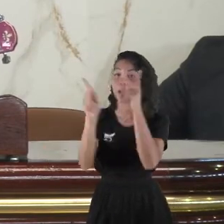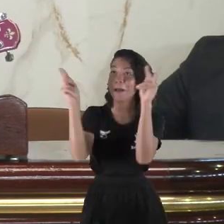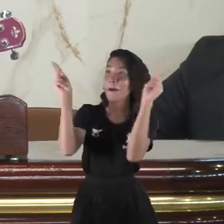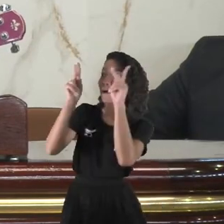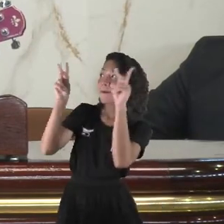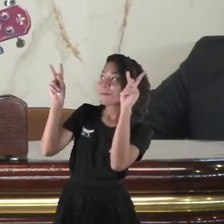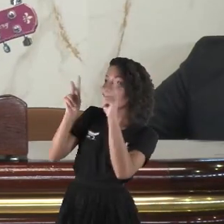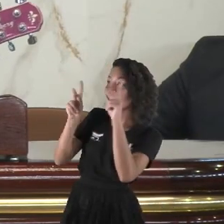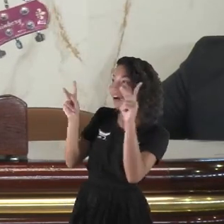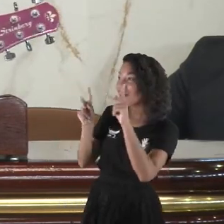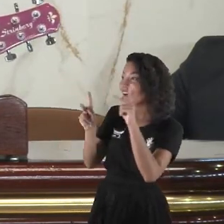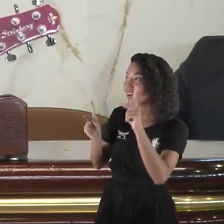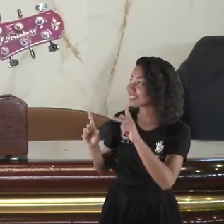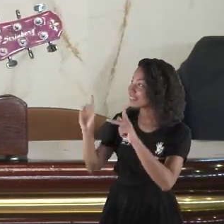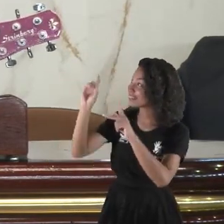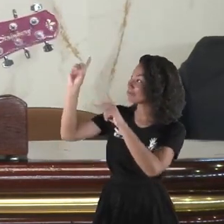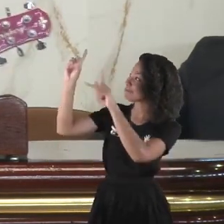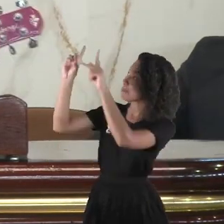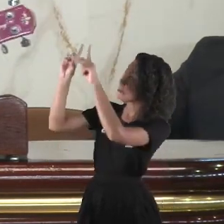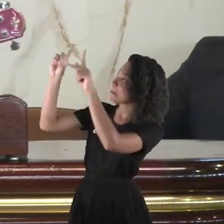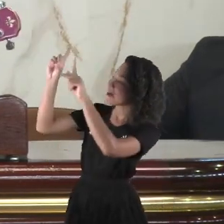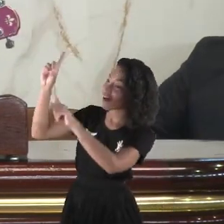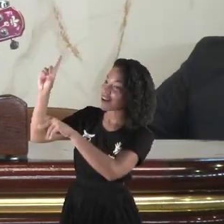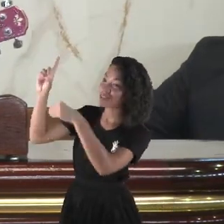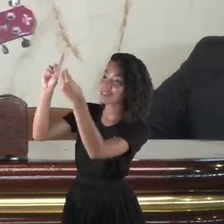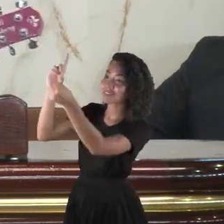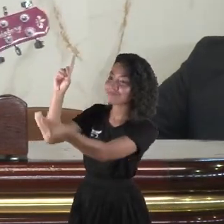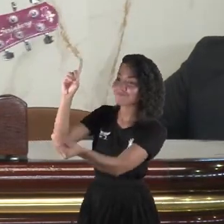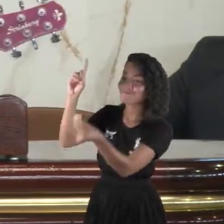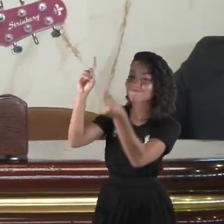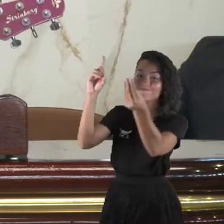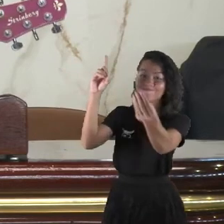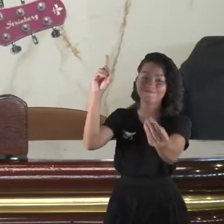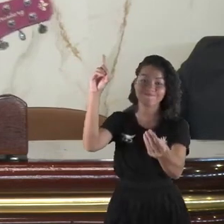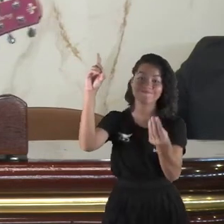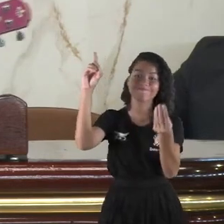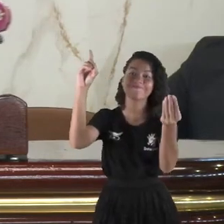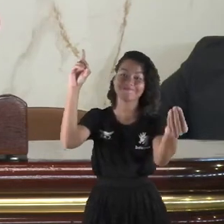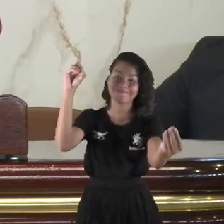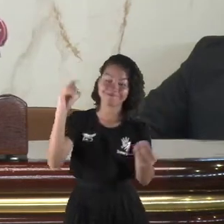e te dê paz.